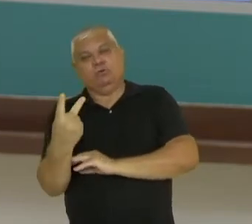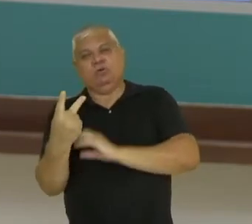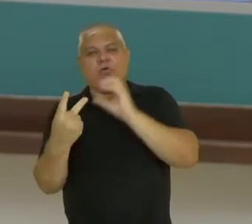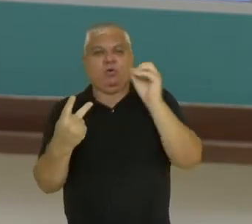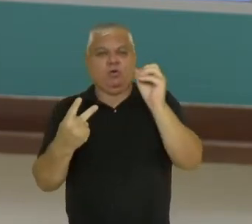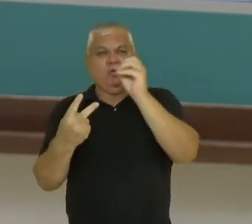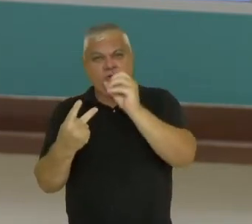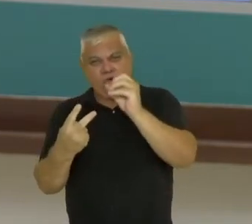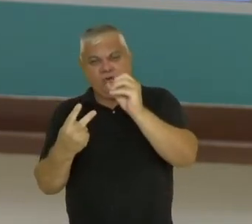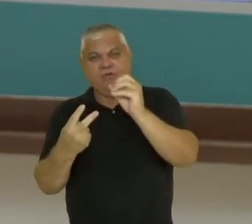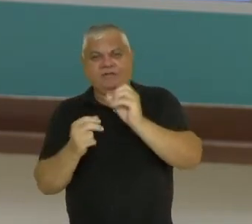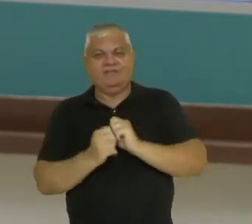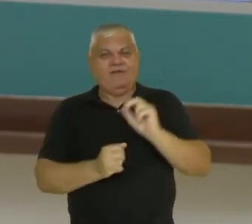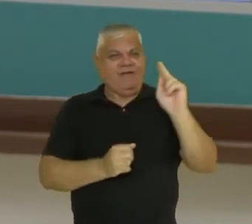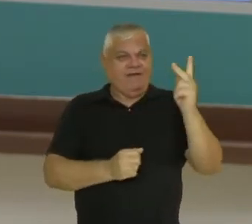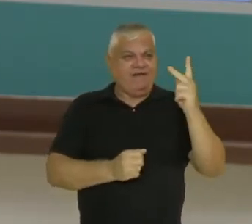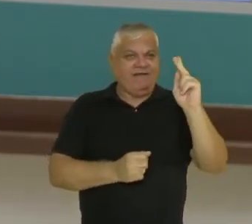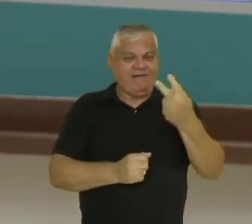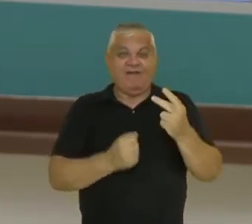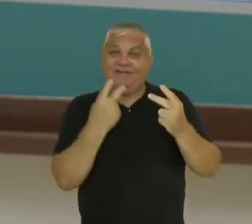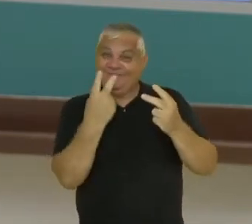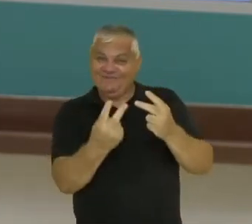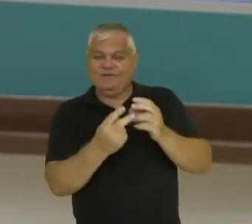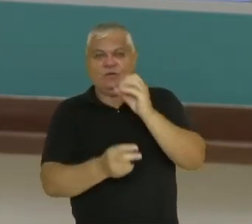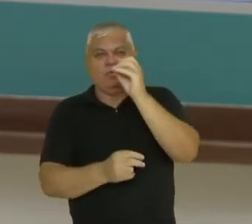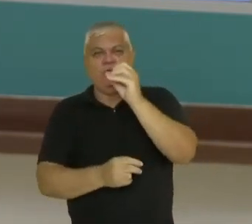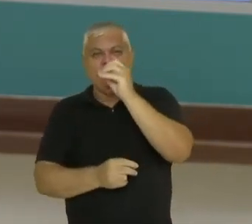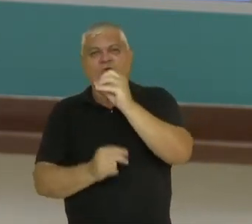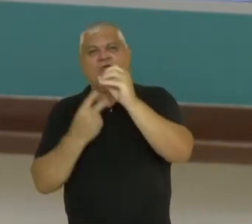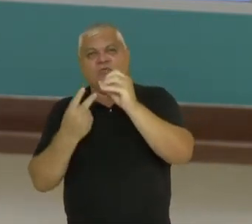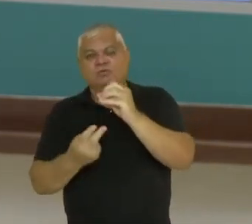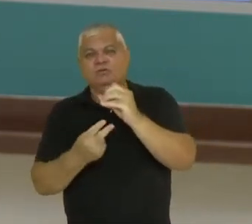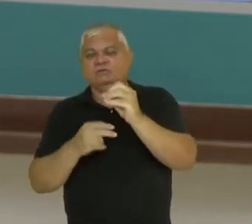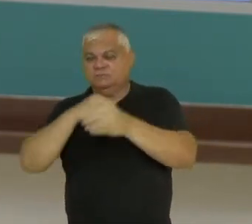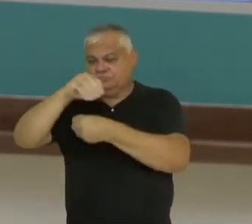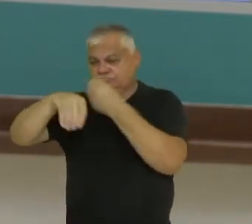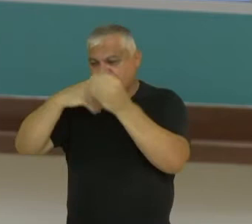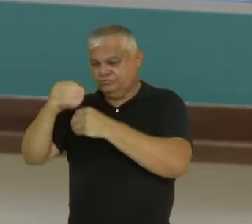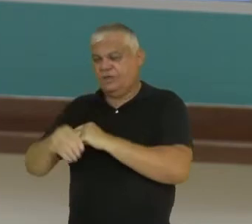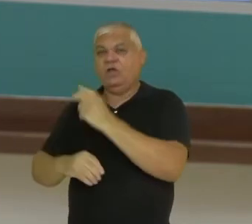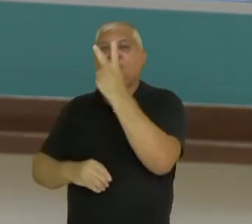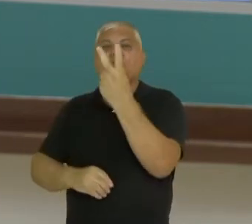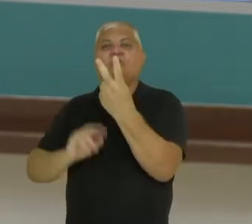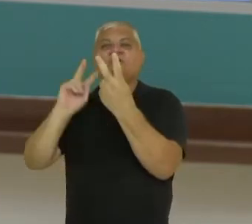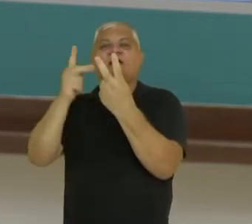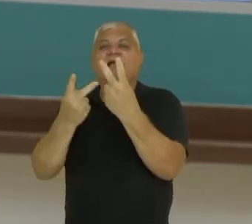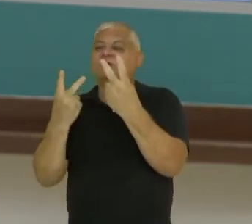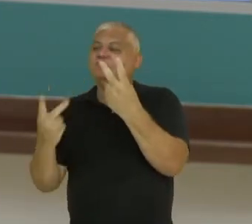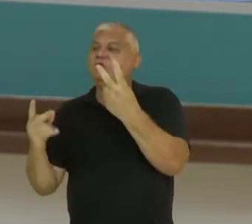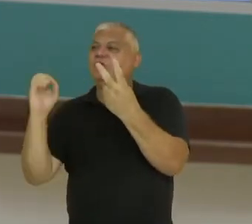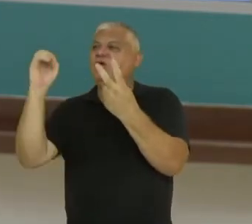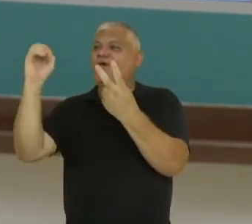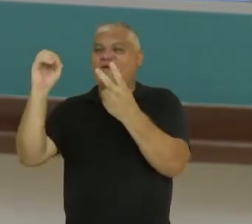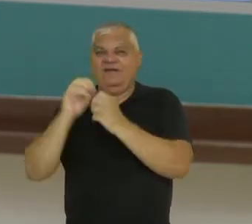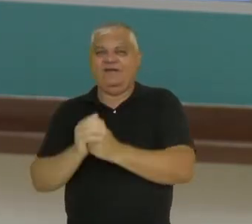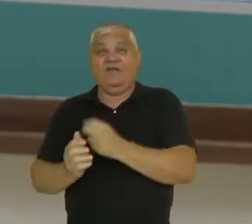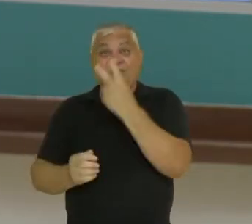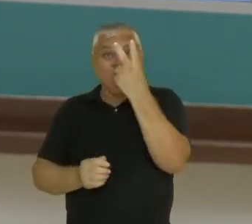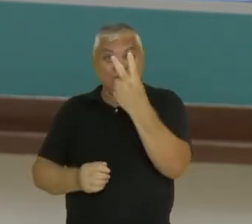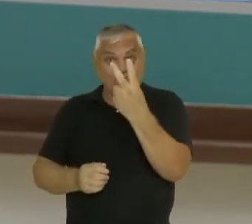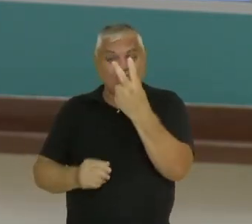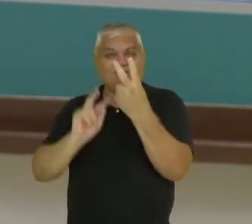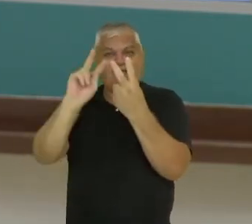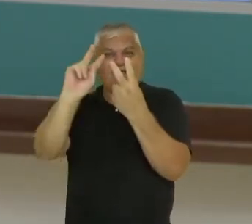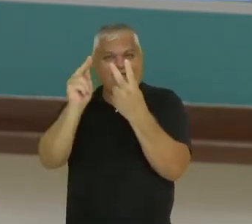mostrar a formação do gás oxigênio. E aqui na água a gente tem 2, né, H2O. Então, 2 partes,